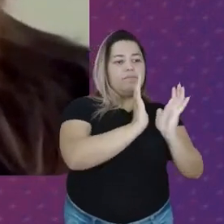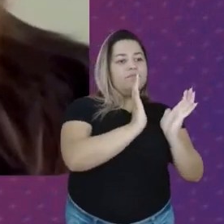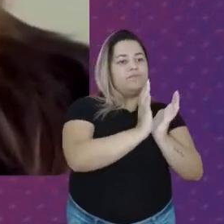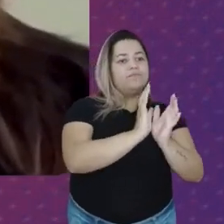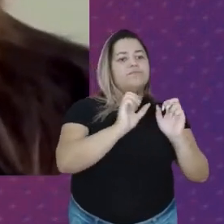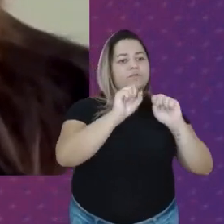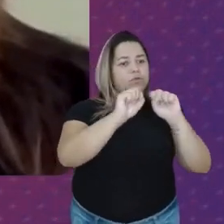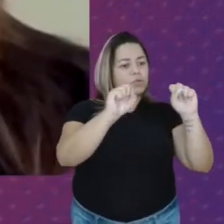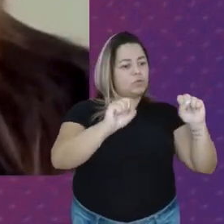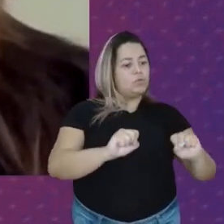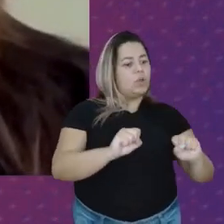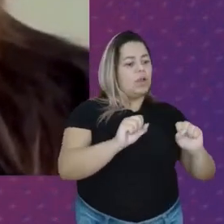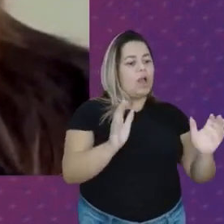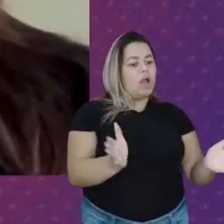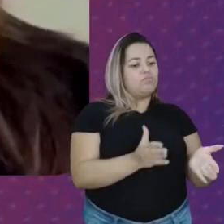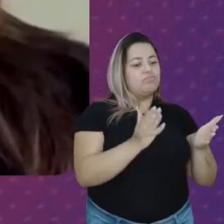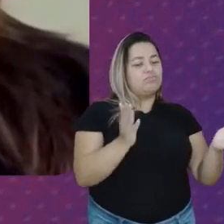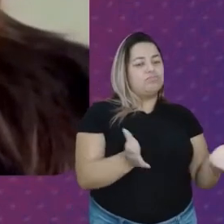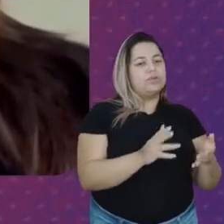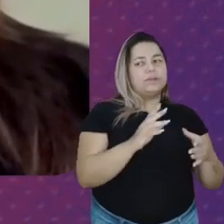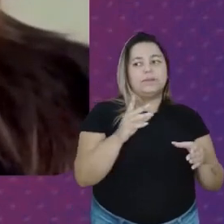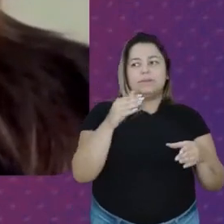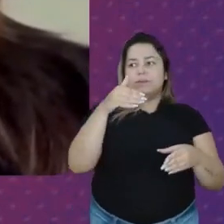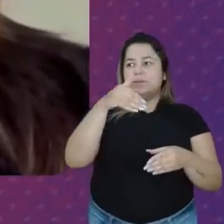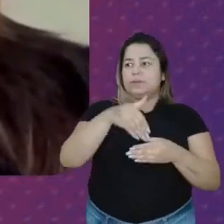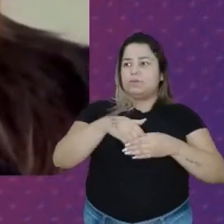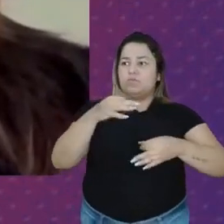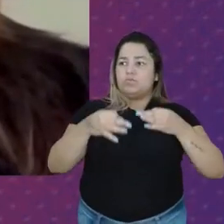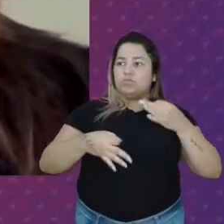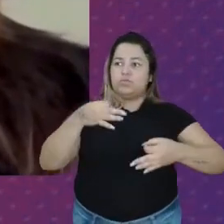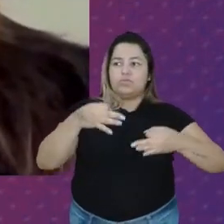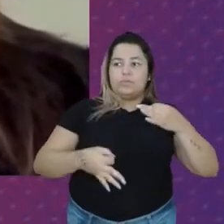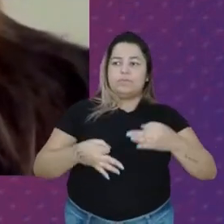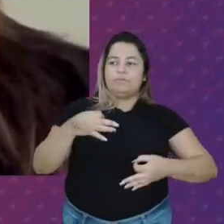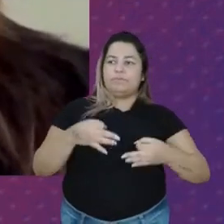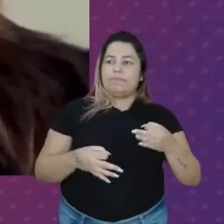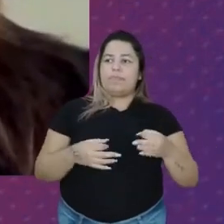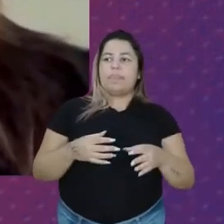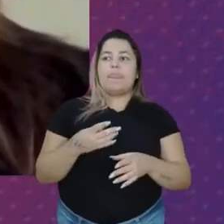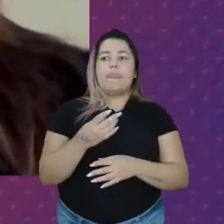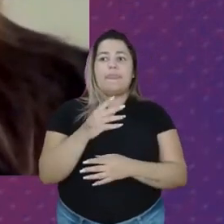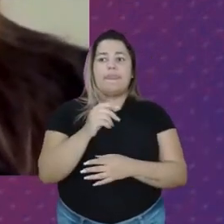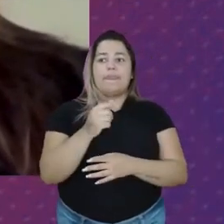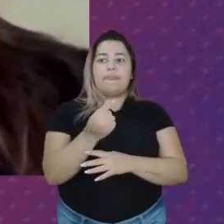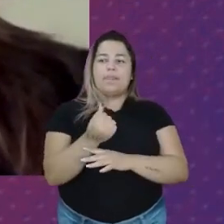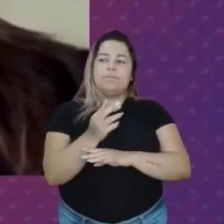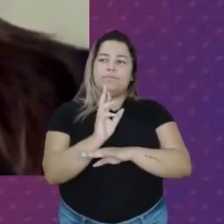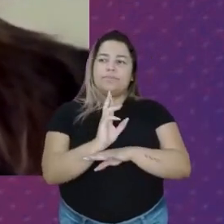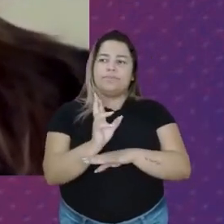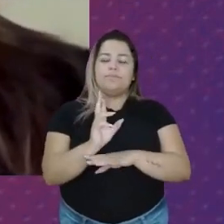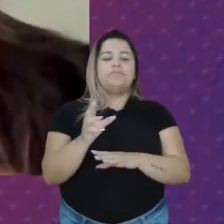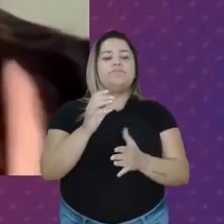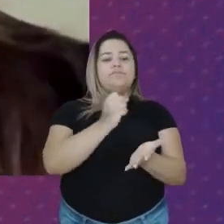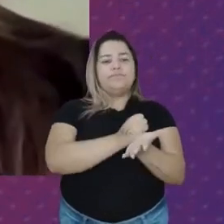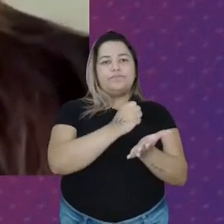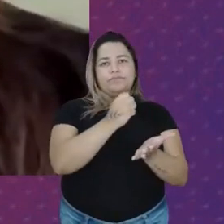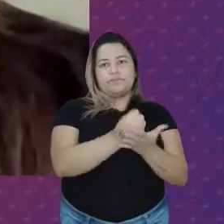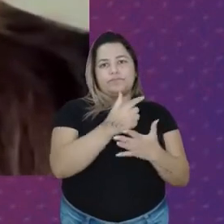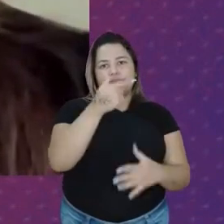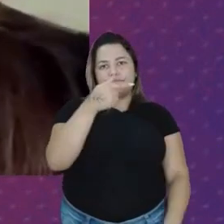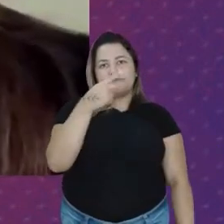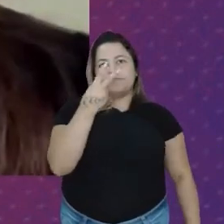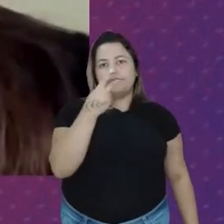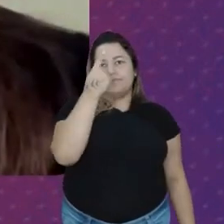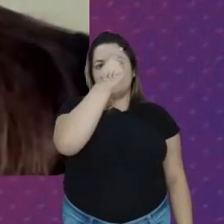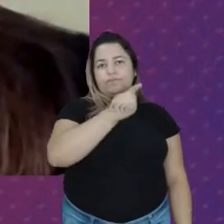sistema. Porque a Justiça Eleitoral, ela exige que os recursos financeiros que entrarem na sua conta de campanha, que eles sejam declarados em até 72